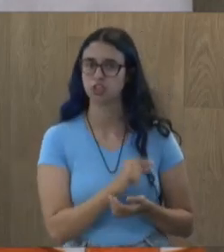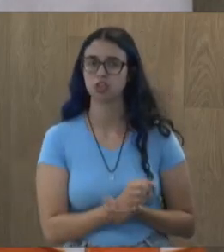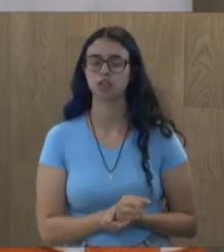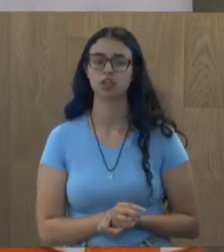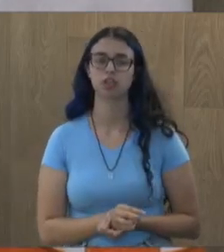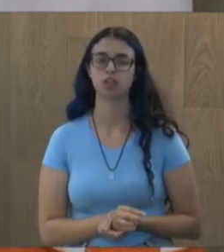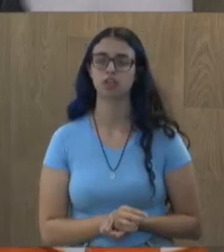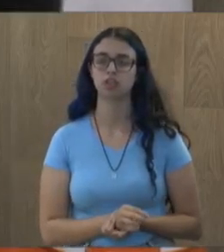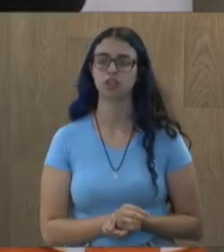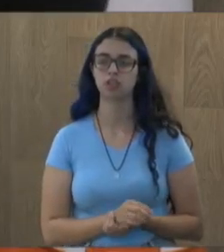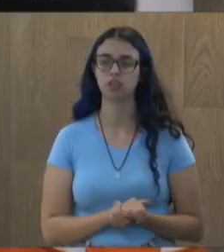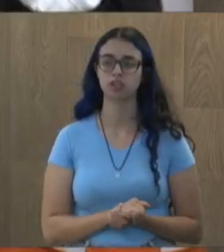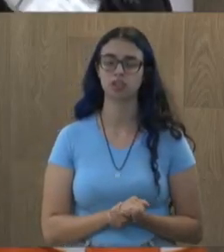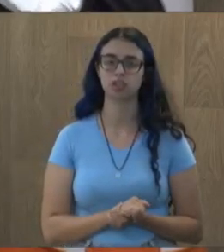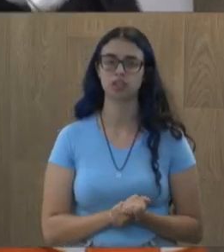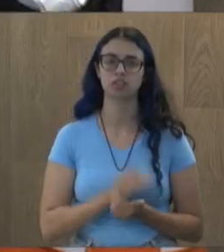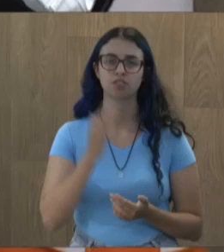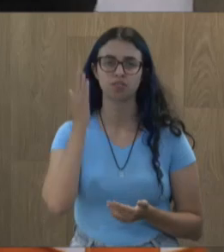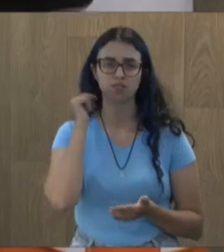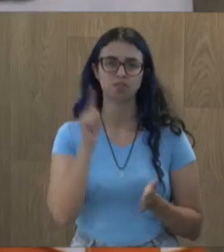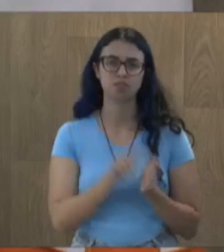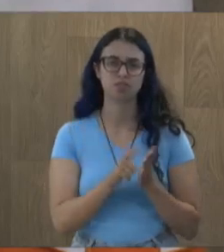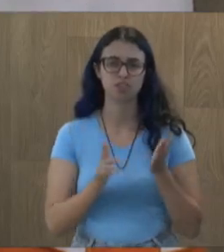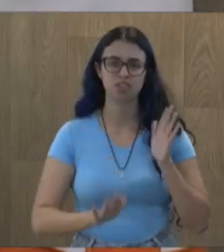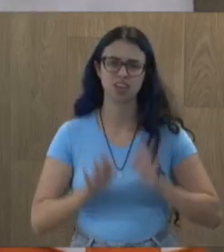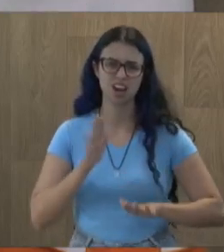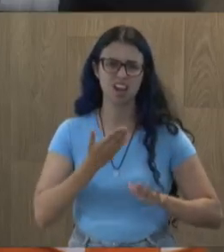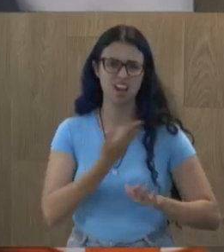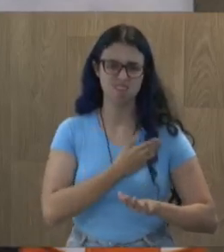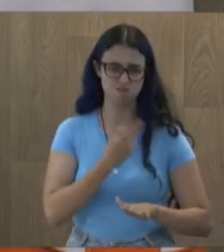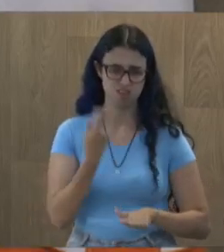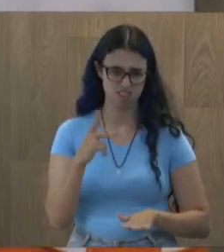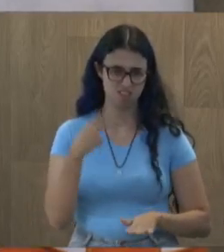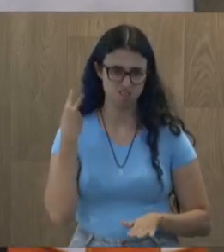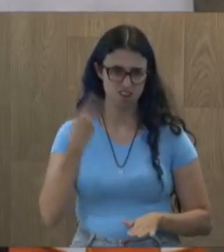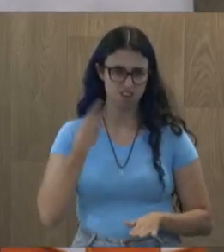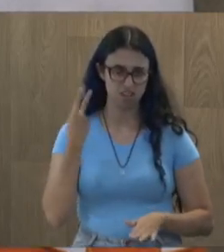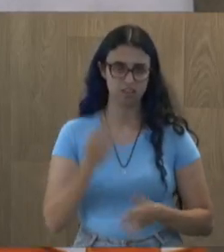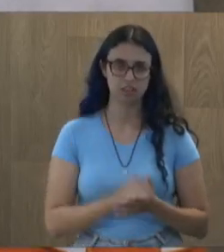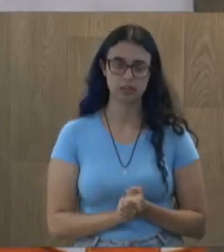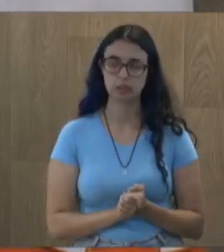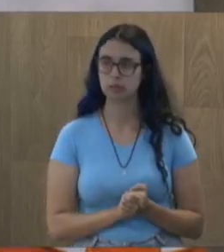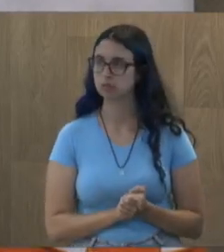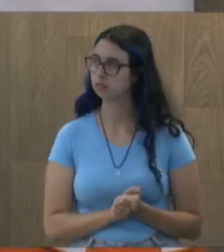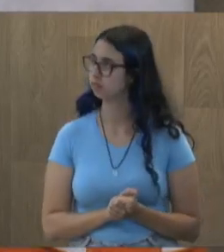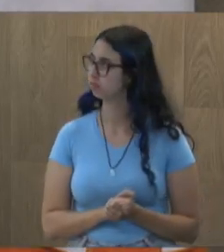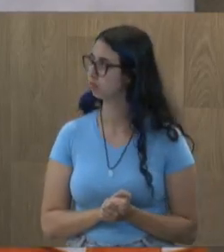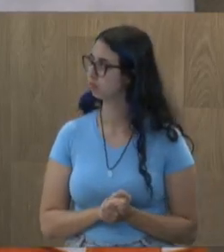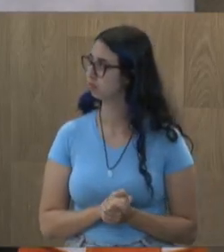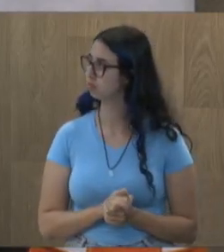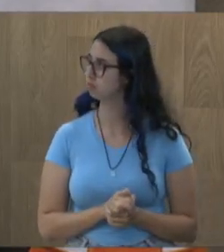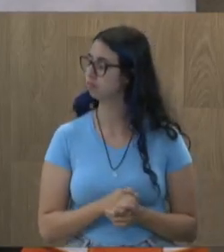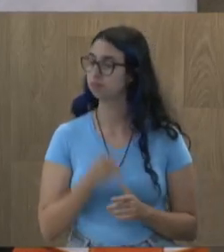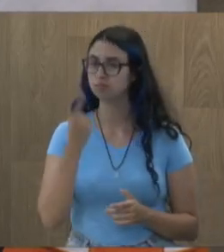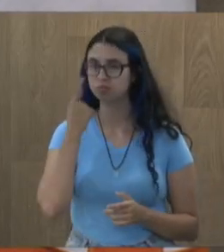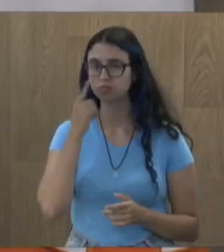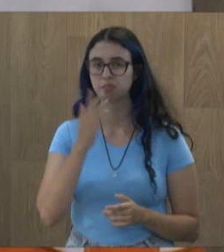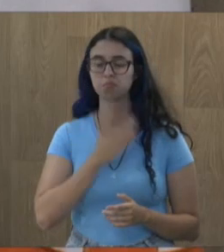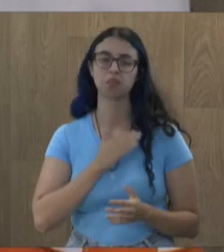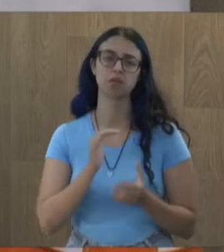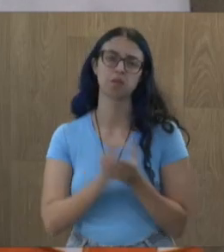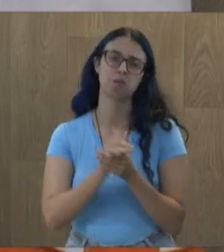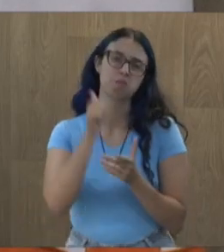alguma forma, ou é amigo do cidadão, alguma forma, colocou estampado lá. Vou ver se dá para vocês mostrar a imagem aqui. A minha querida esposa me